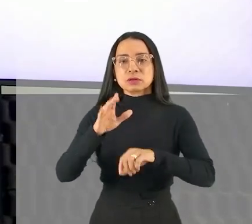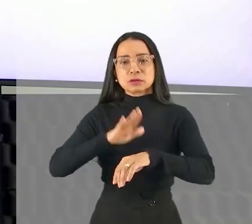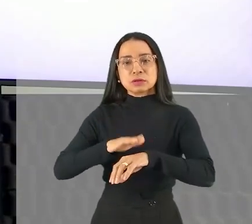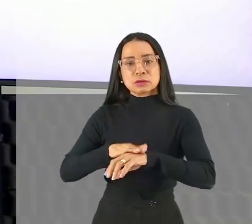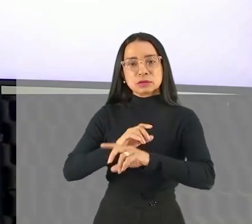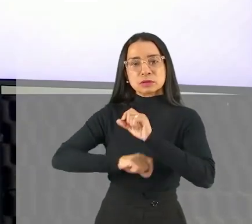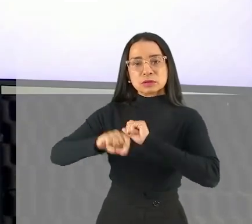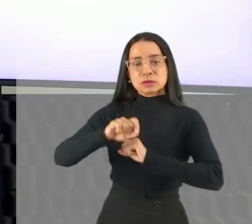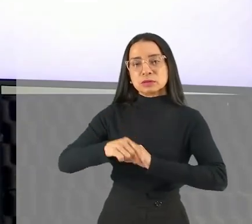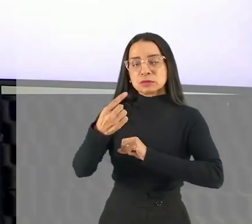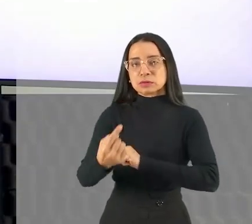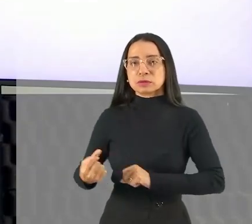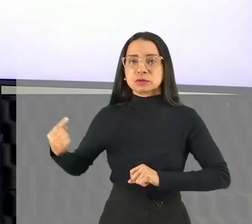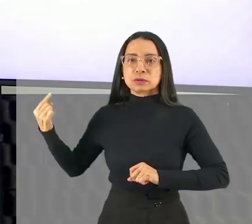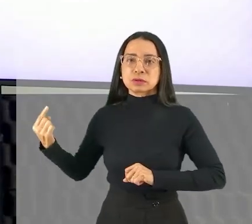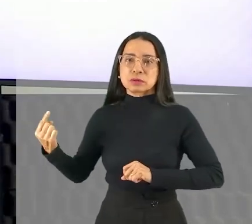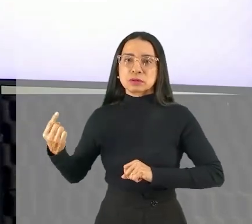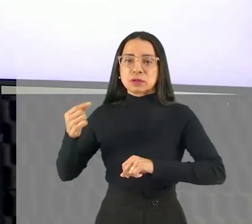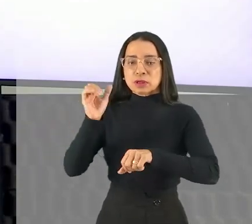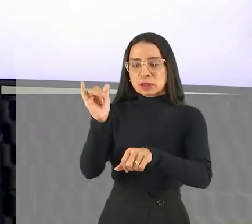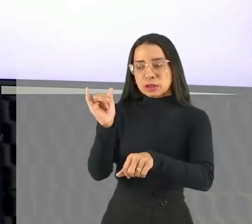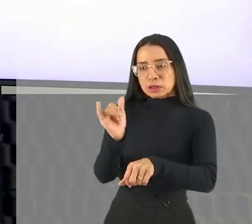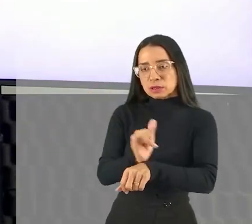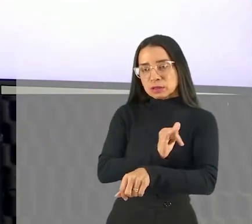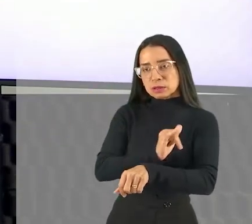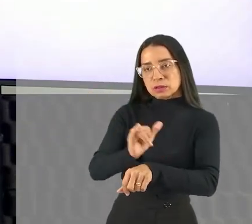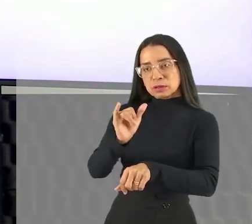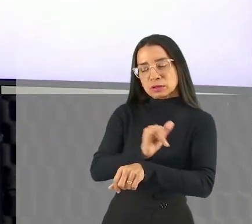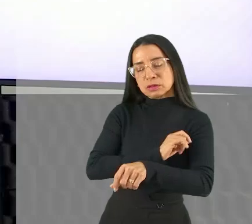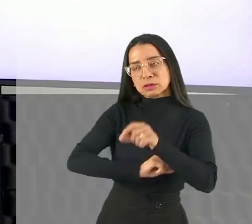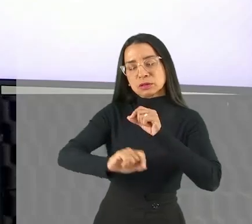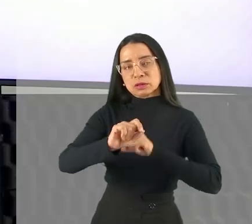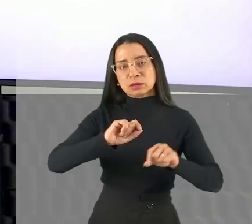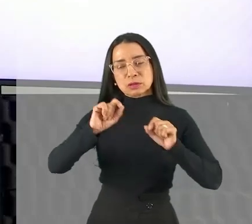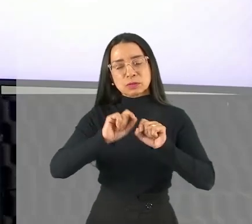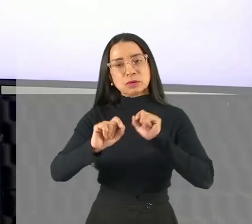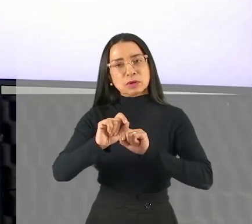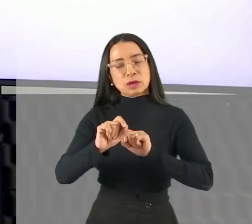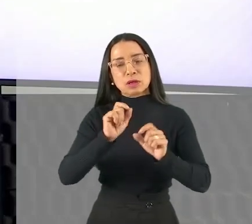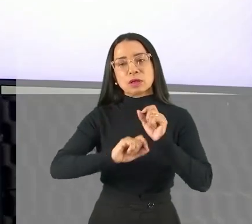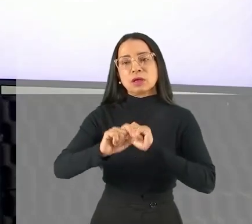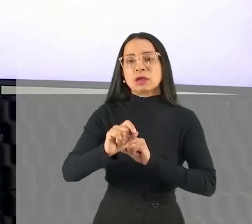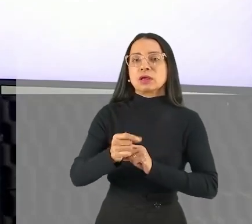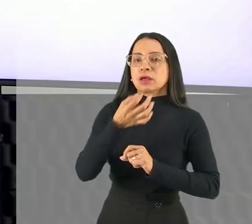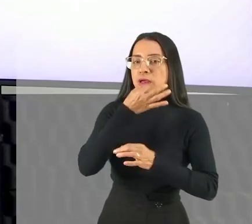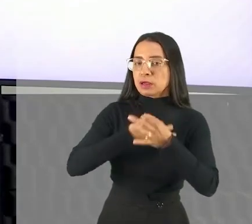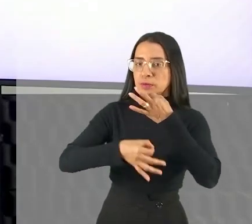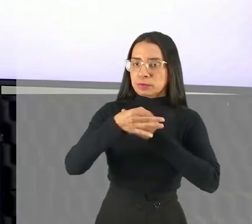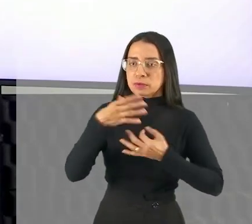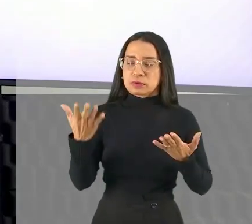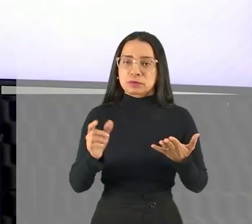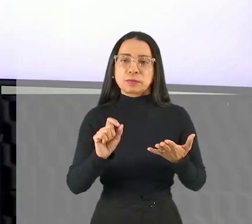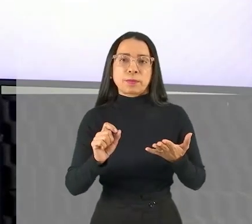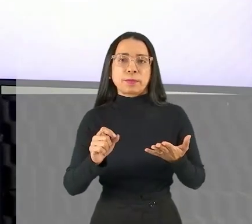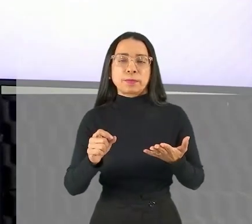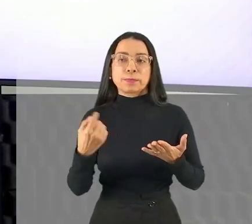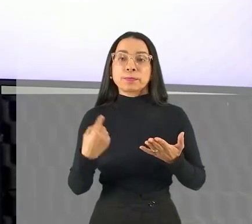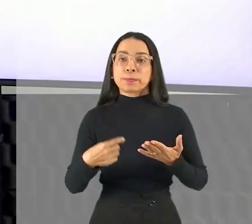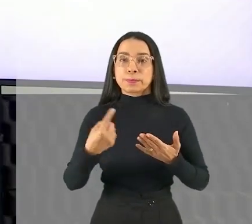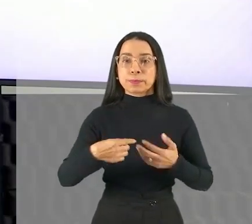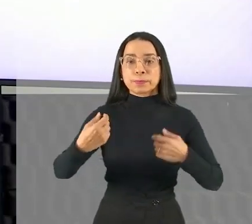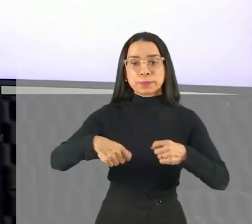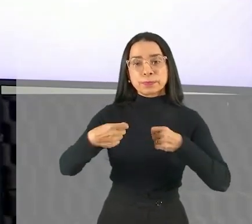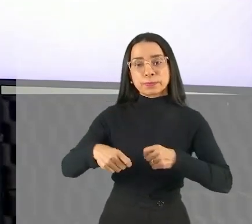argumentativa. Então, a gente, enquanto leitor, enquanto leitora, a gente precisa saber lidar com